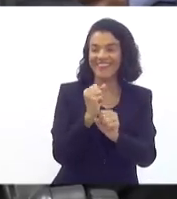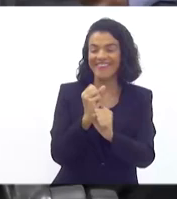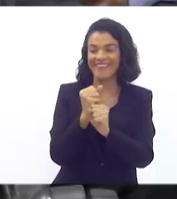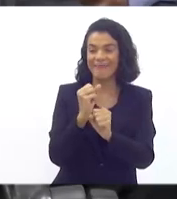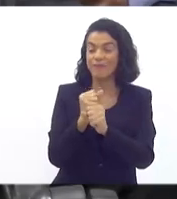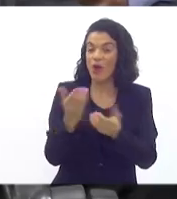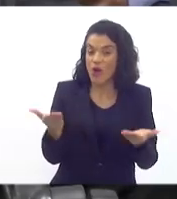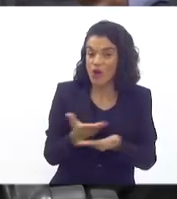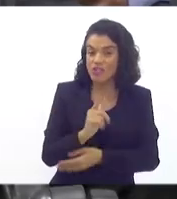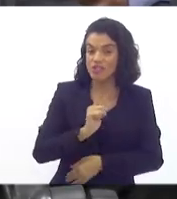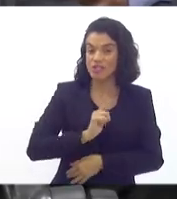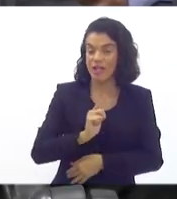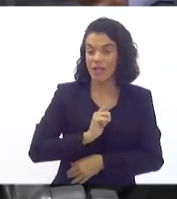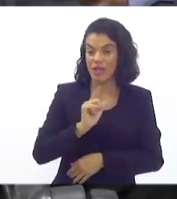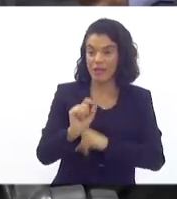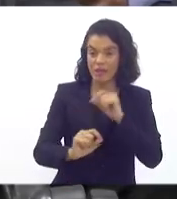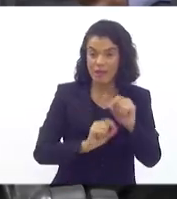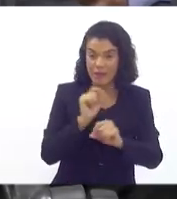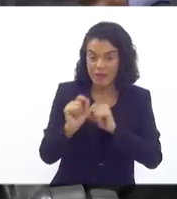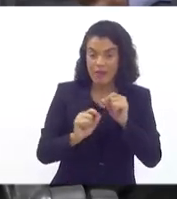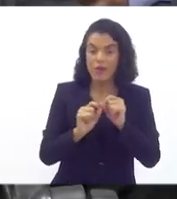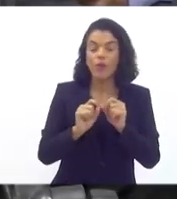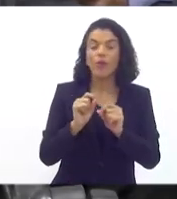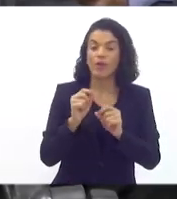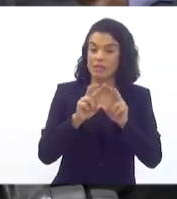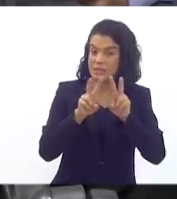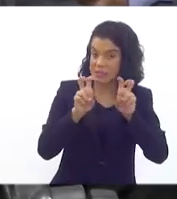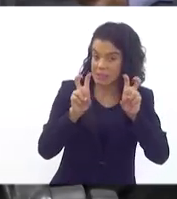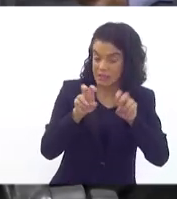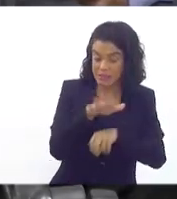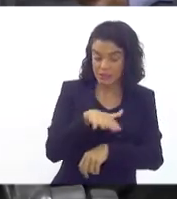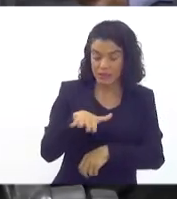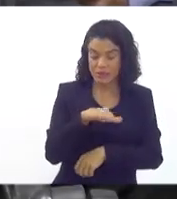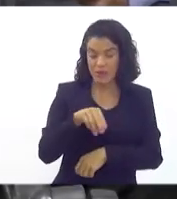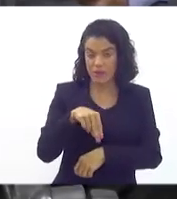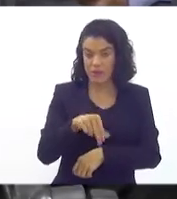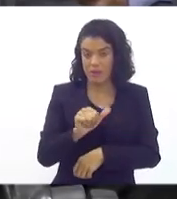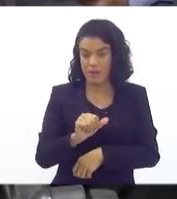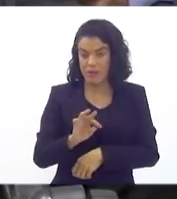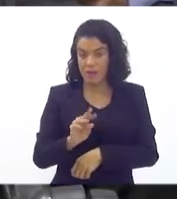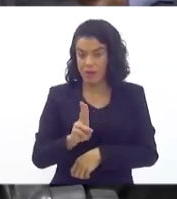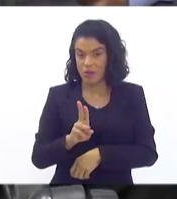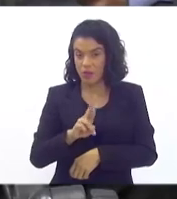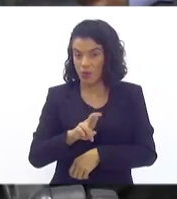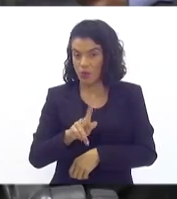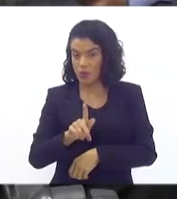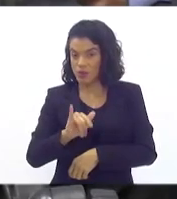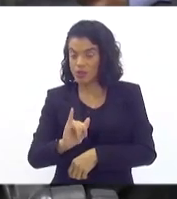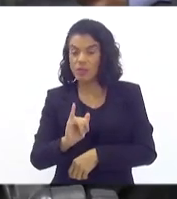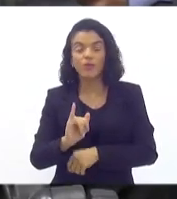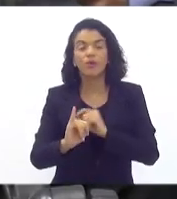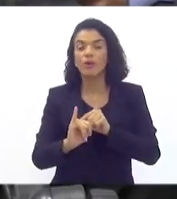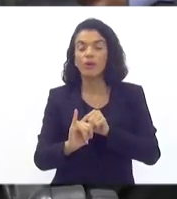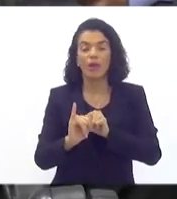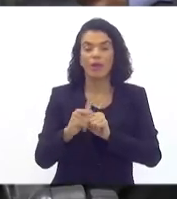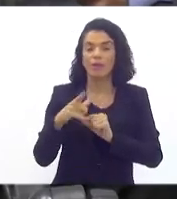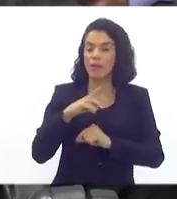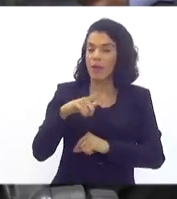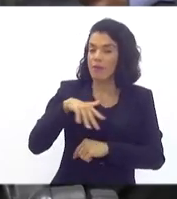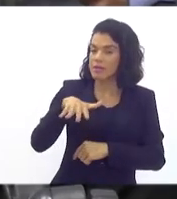hoje existe falando da situação da nature É que nós temos aí numa posição em aberto